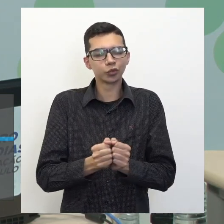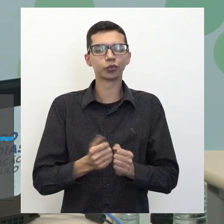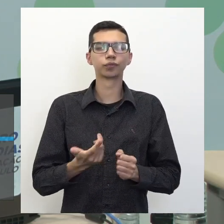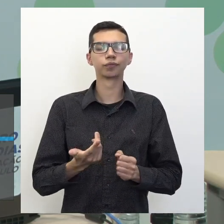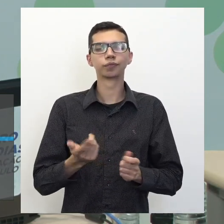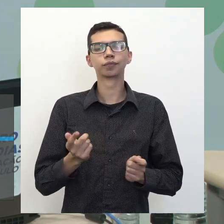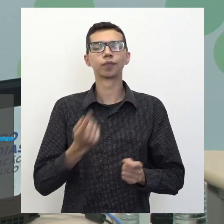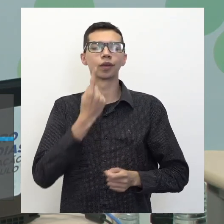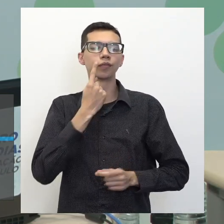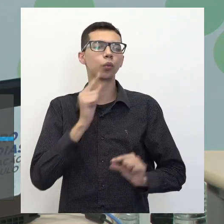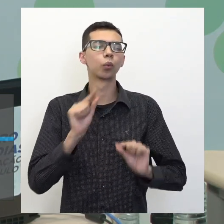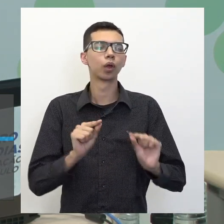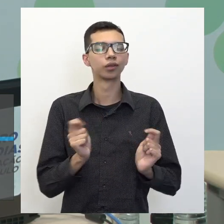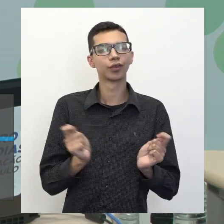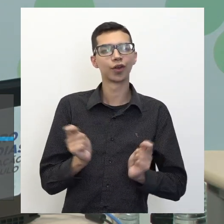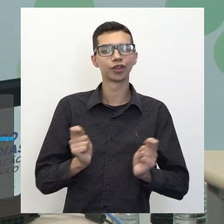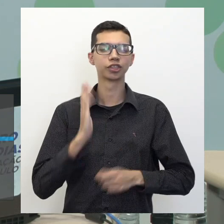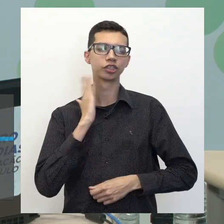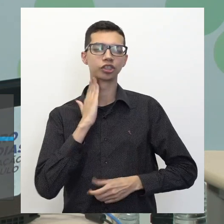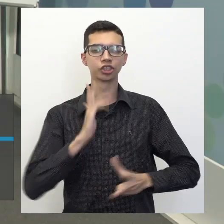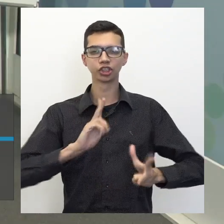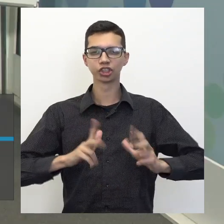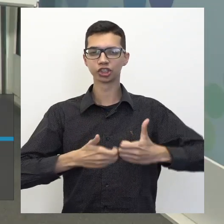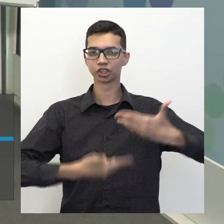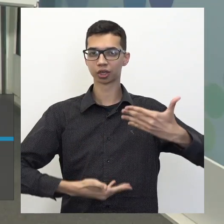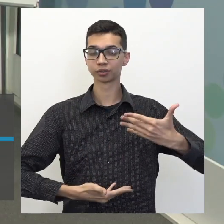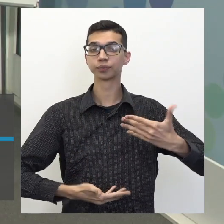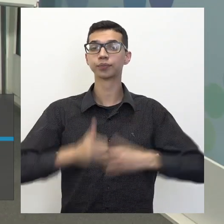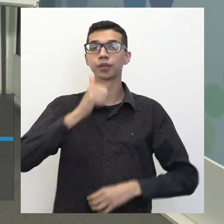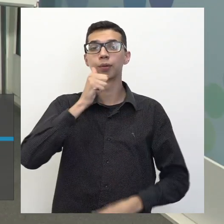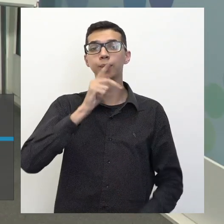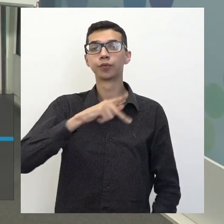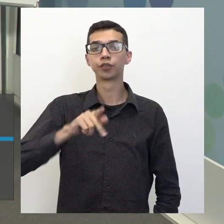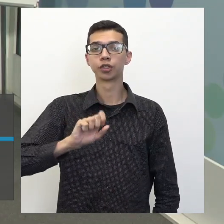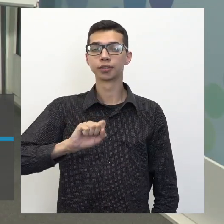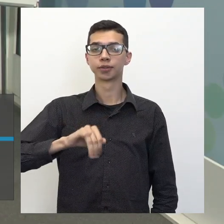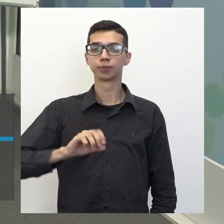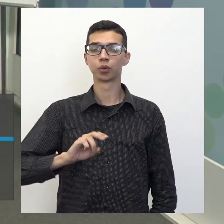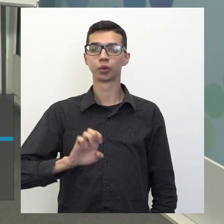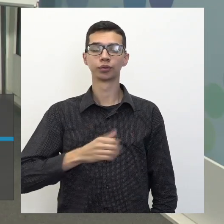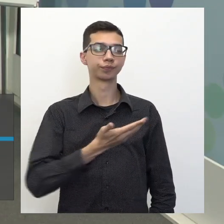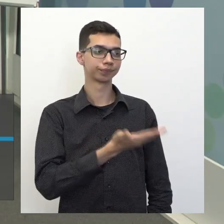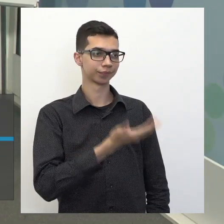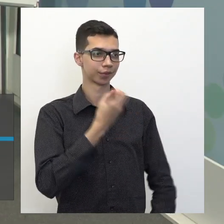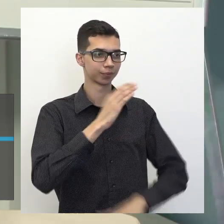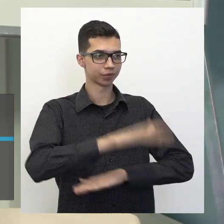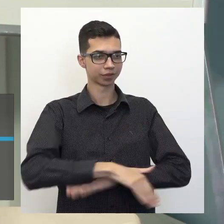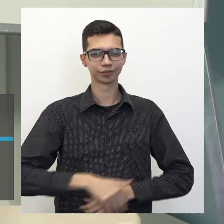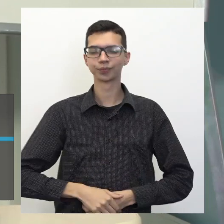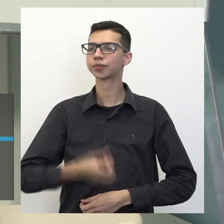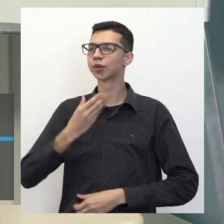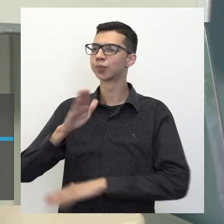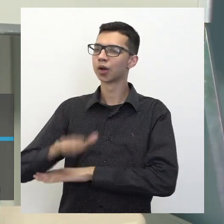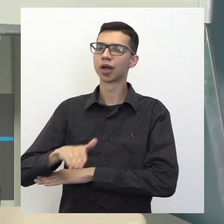E professora Simone, boa tarde. Boa tarde, Daniela. Obrigada pela sua participação conosco. Boa tarde, estudantes. Sejam